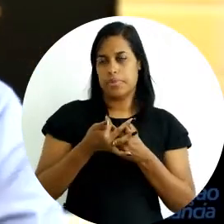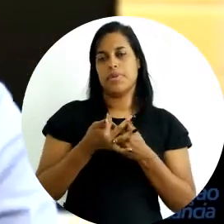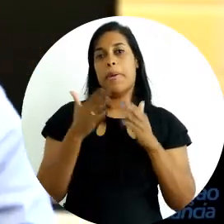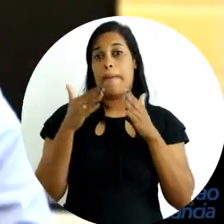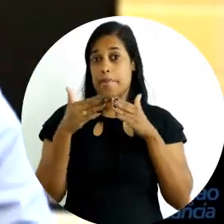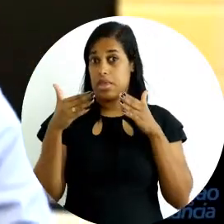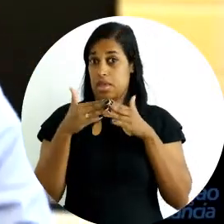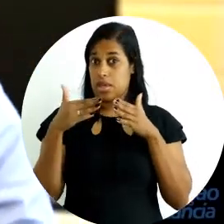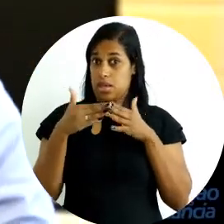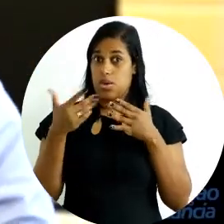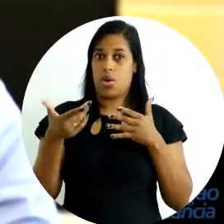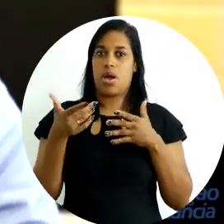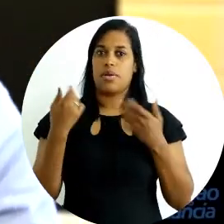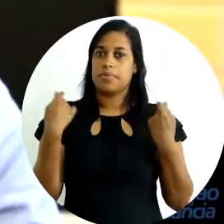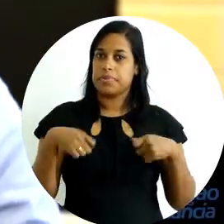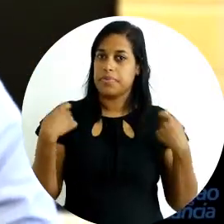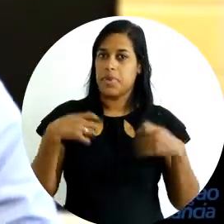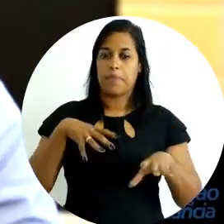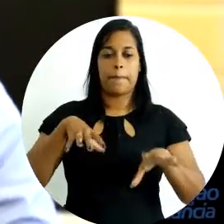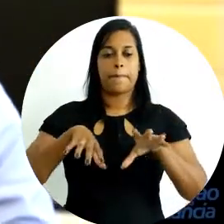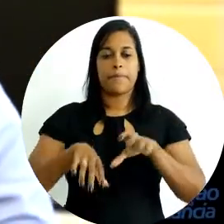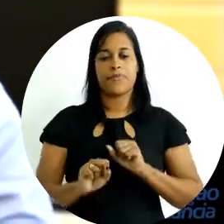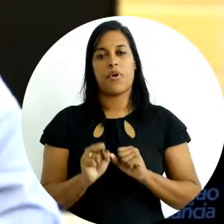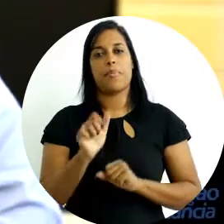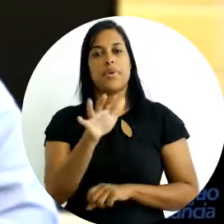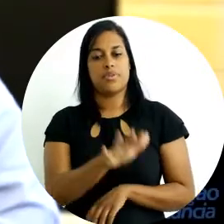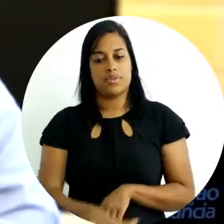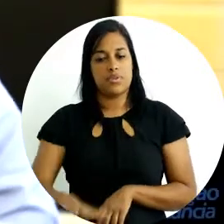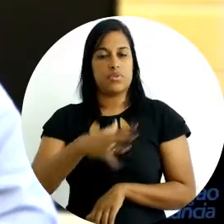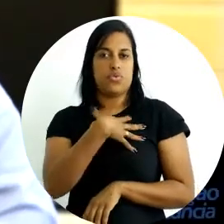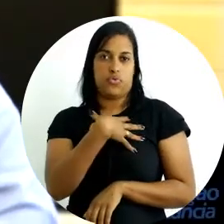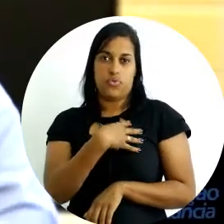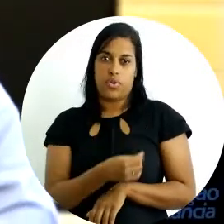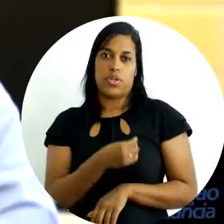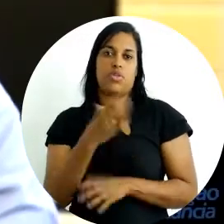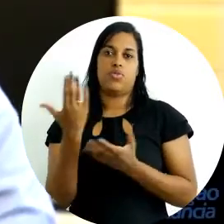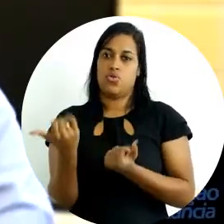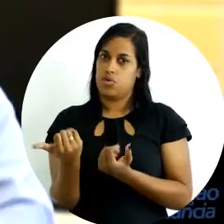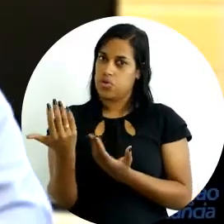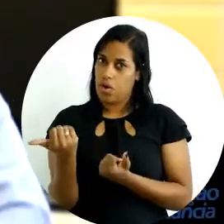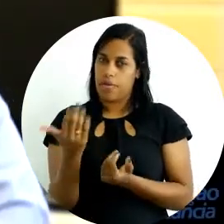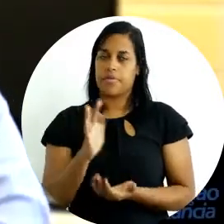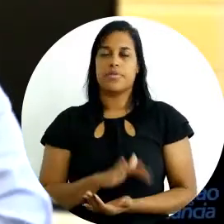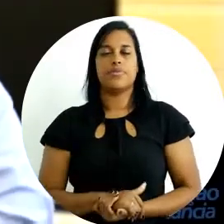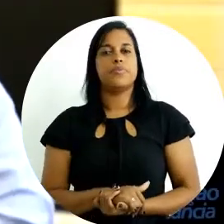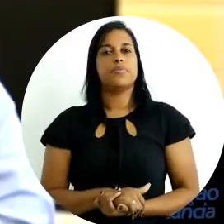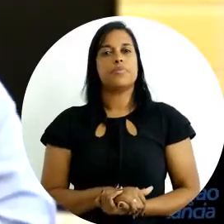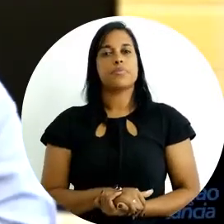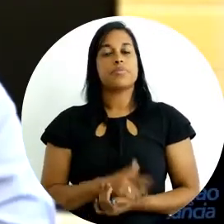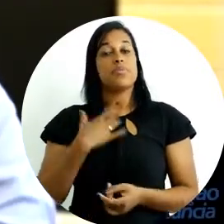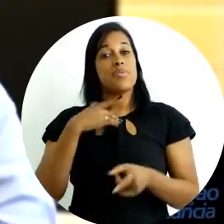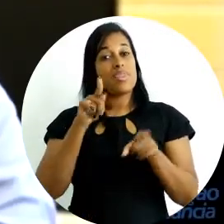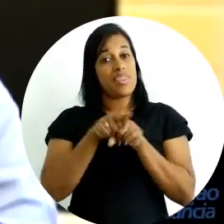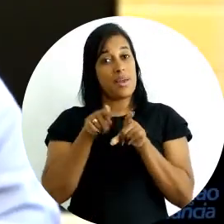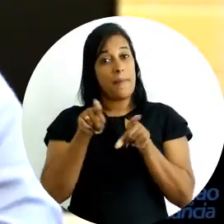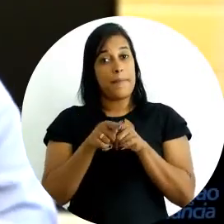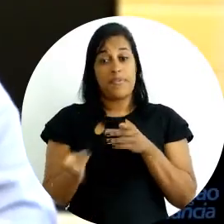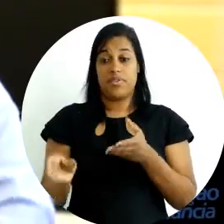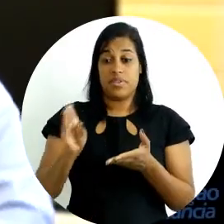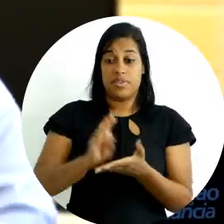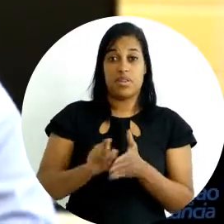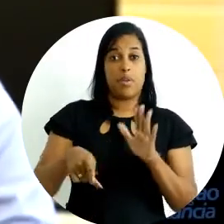atender essas necessidades, as necessidades de formação dos filhos, dos jovens, e também